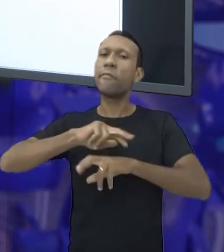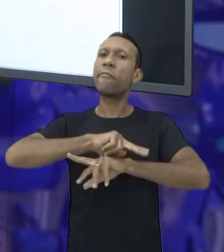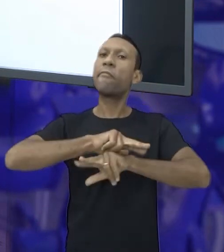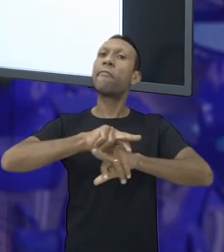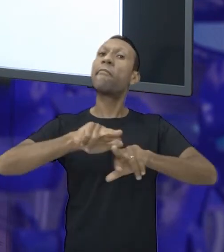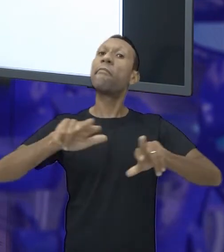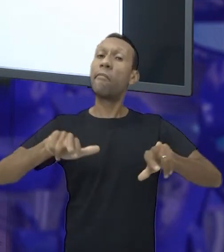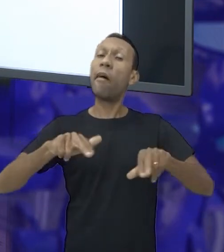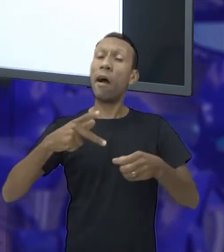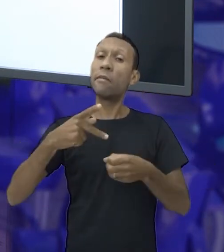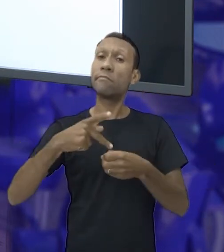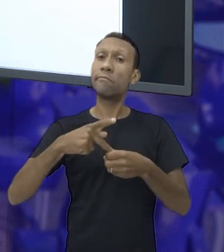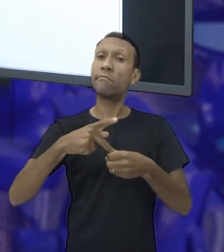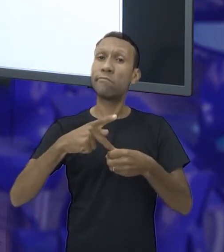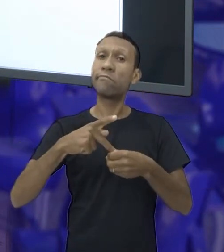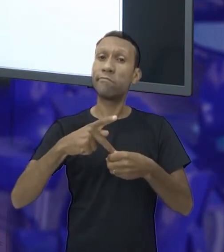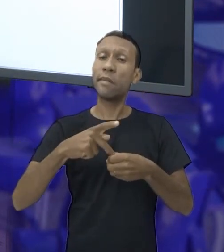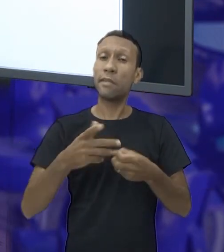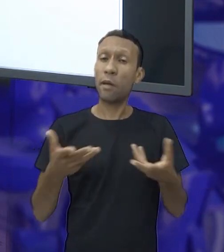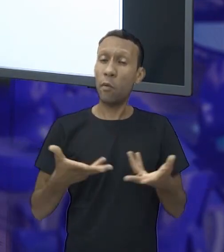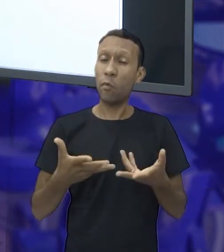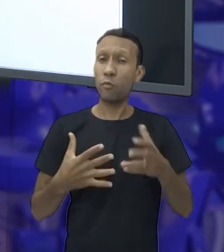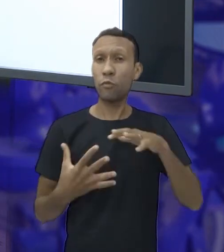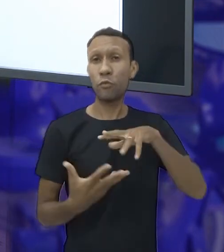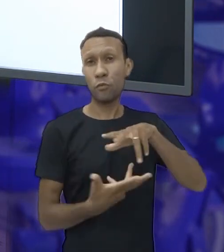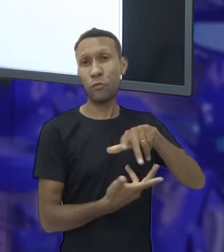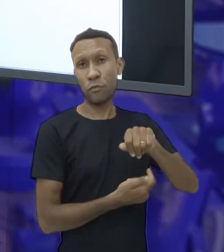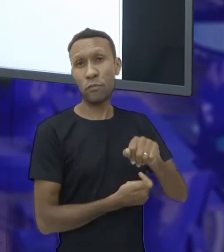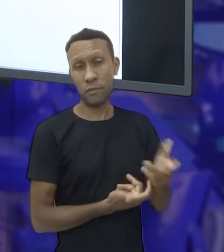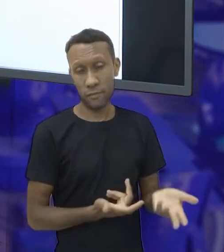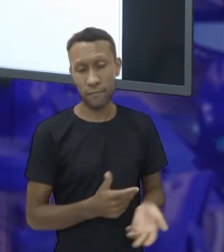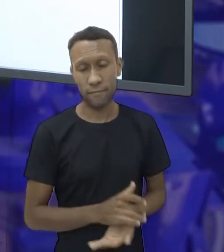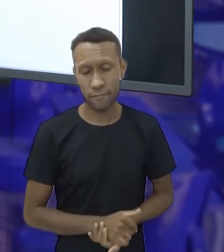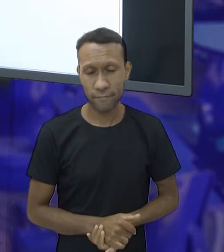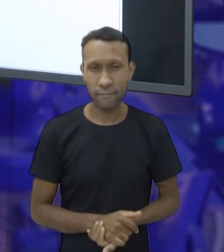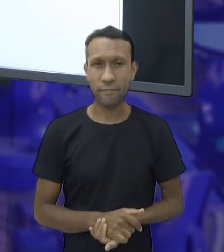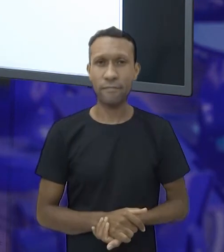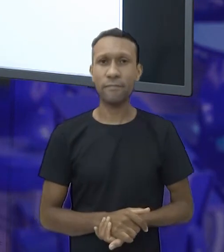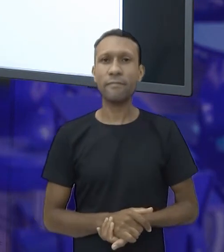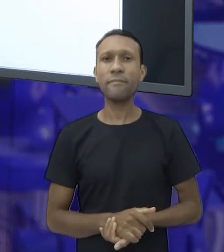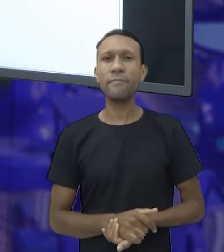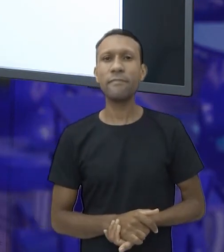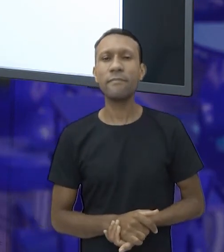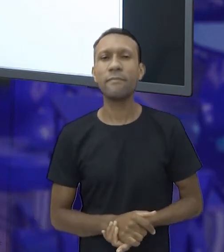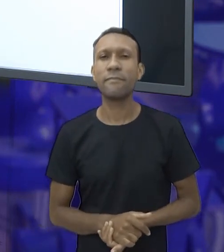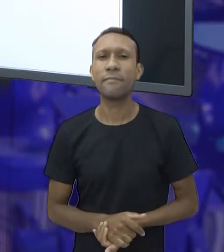mais importante matéria-prima desse mundo moderno, desta terceira revolução industrial. Beleza?